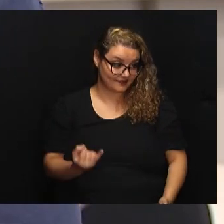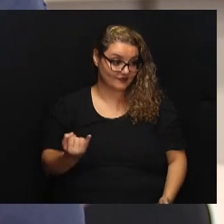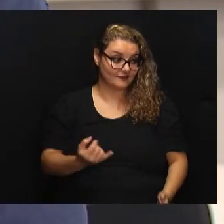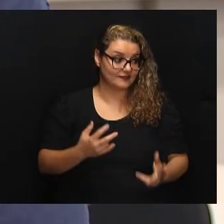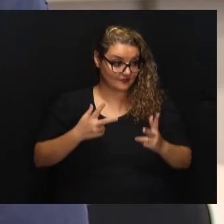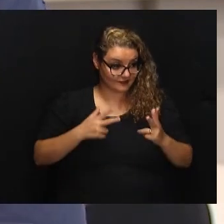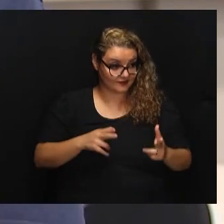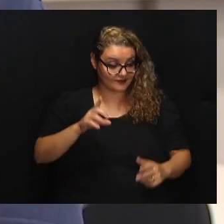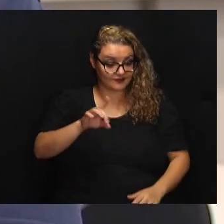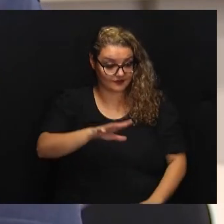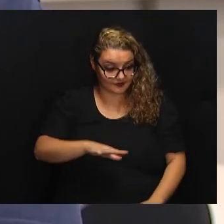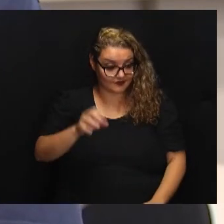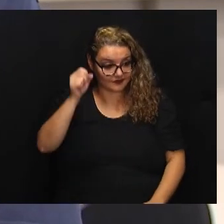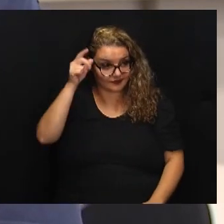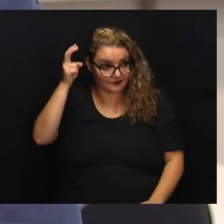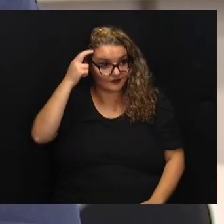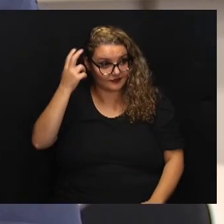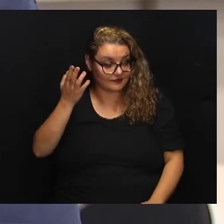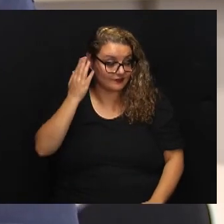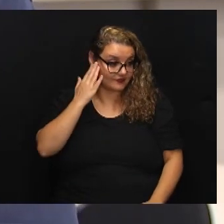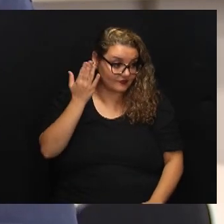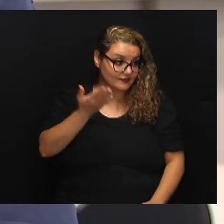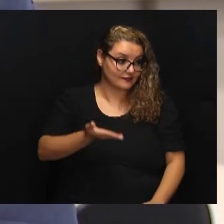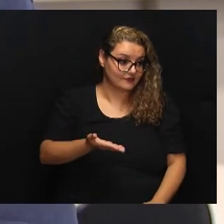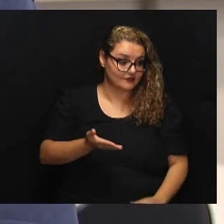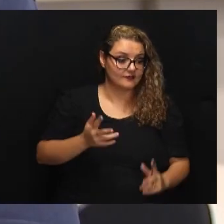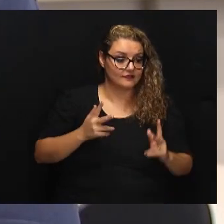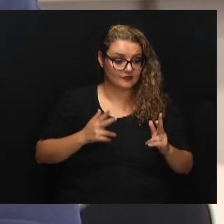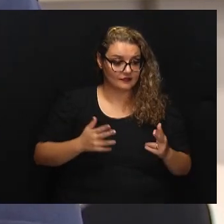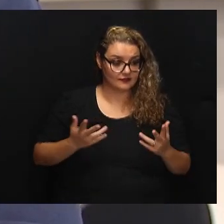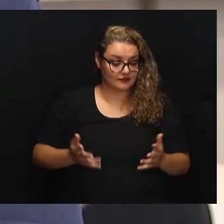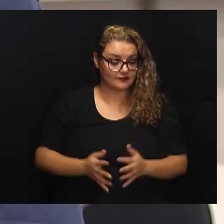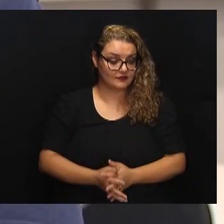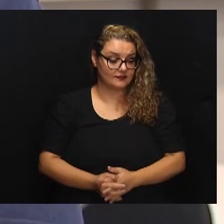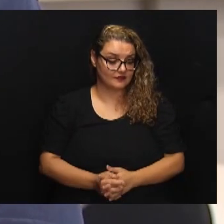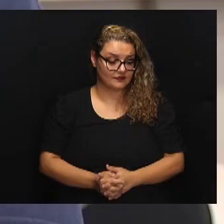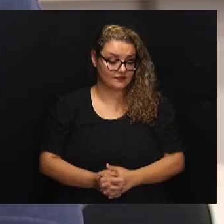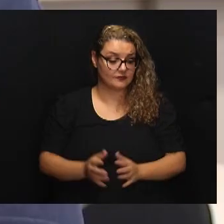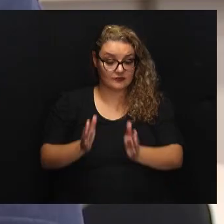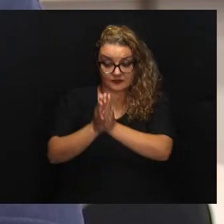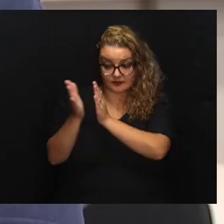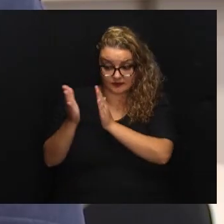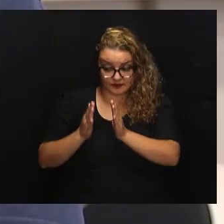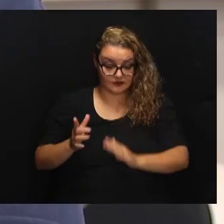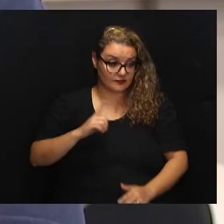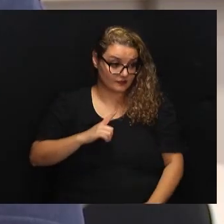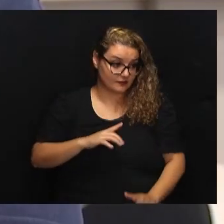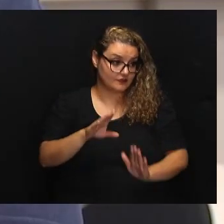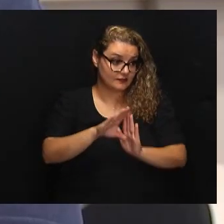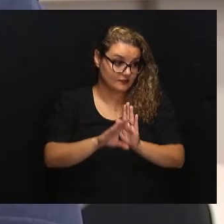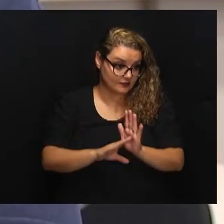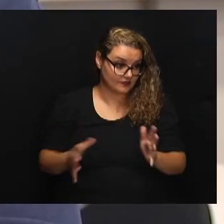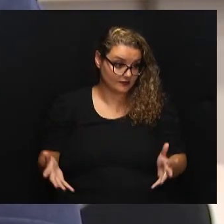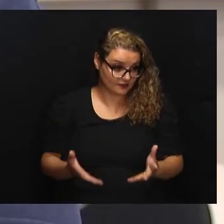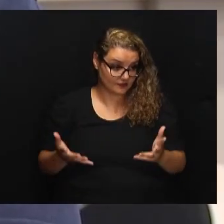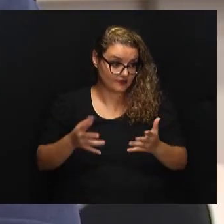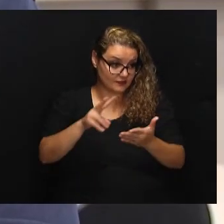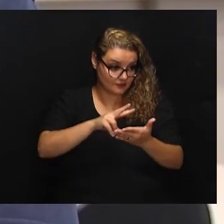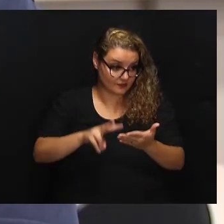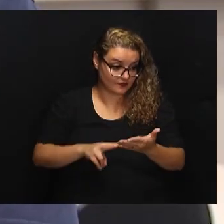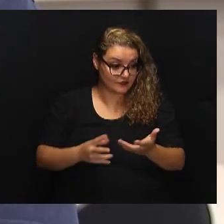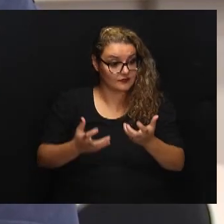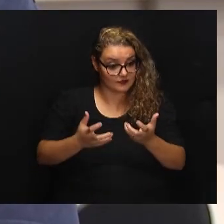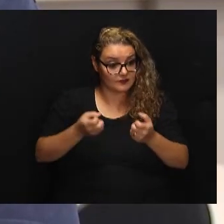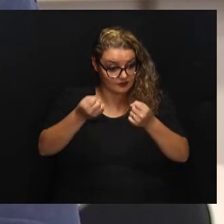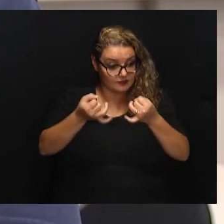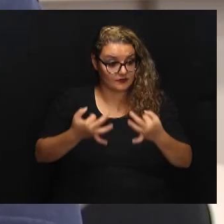à leitura é muito importante, né? Você, como diretor de cultura, sabe bem disso. No caso, a biblioteca tem um